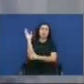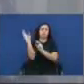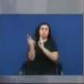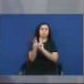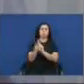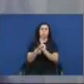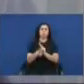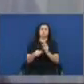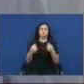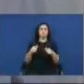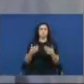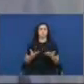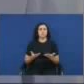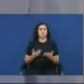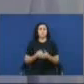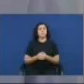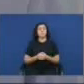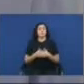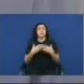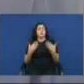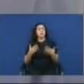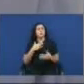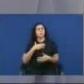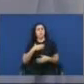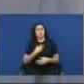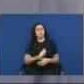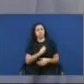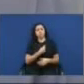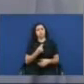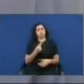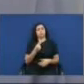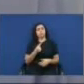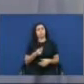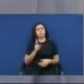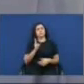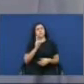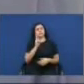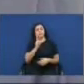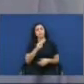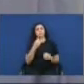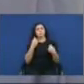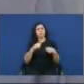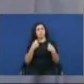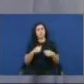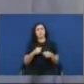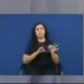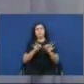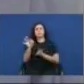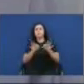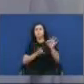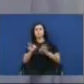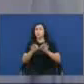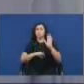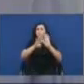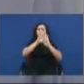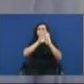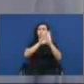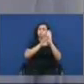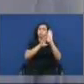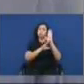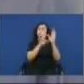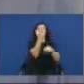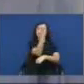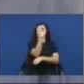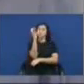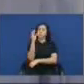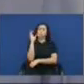enfim. Eu estou aqui há algum tempo na casa, sempre cobrei, nossa cidade precisa ter um projeto de arborização urgente. Nós temos